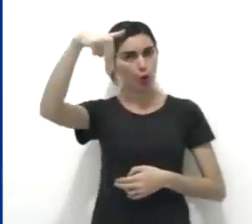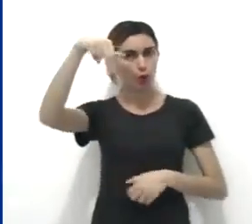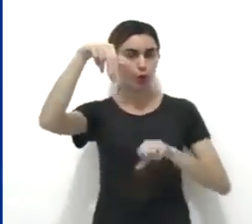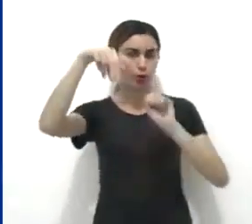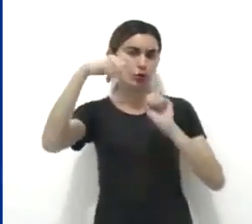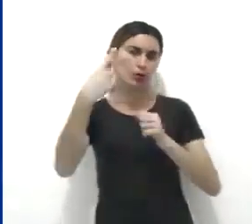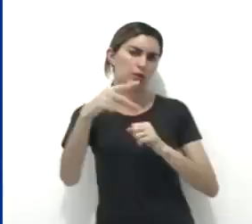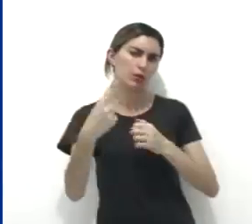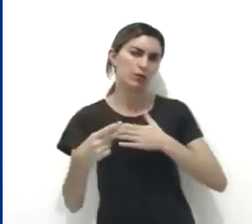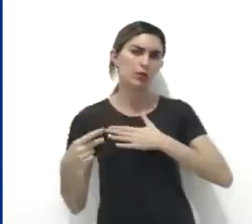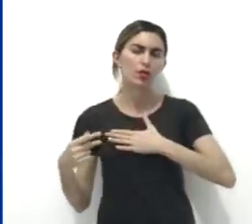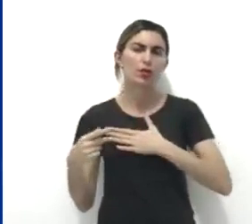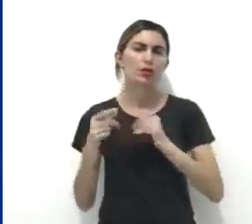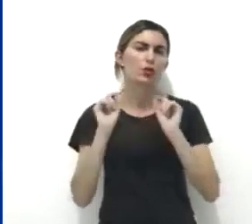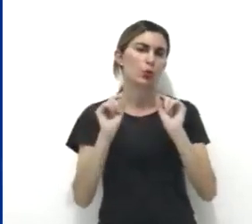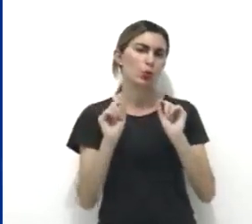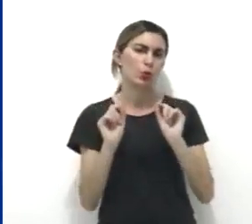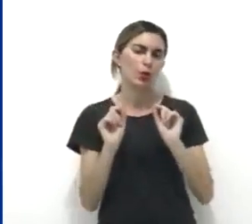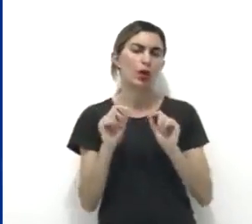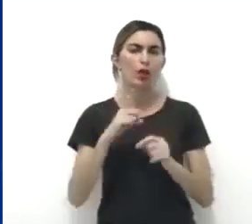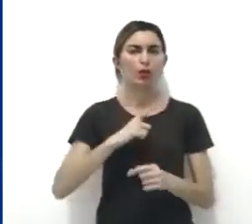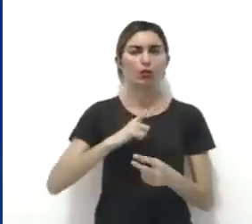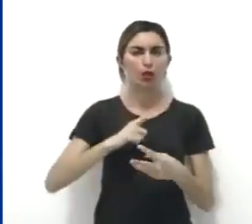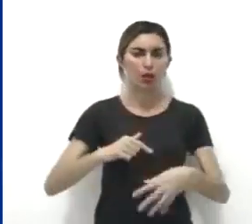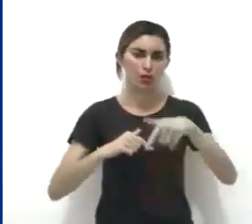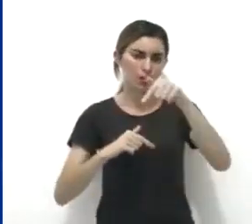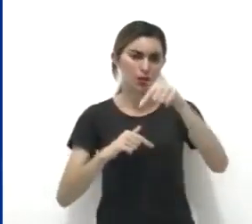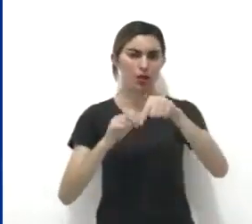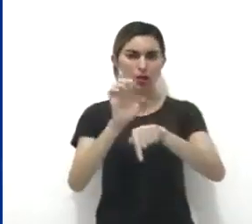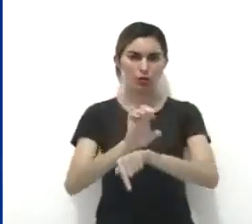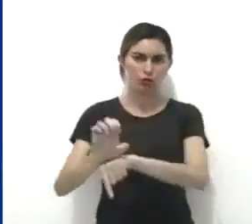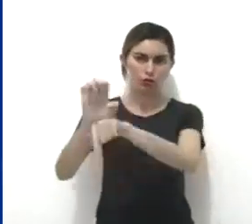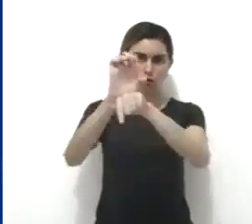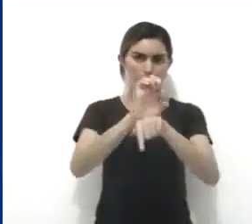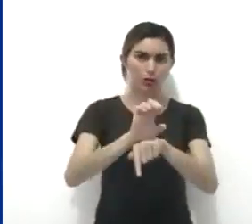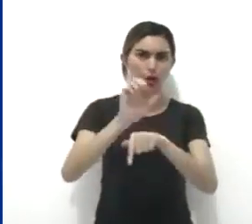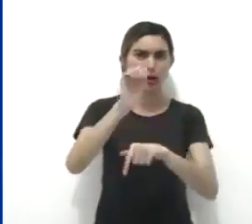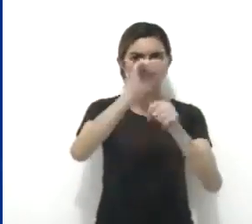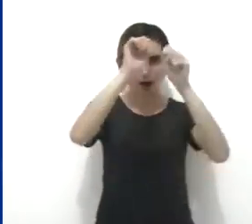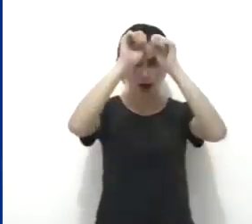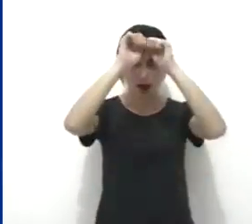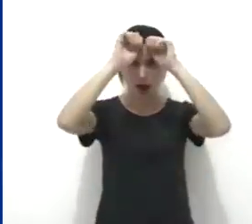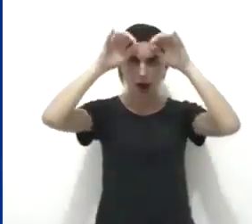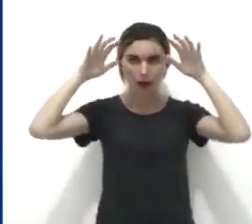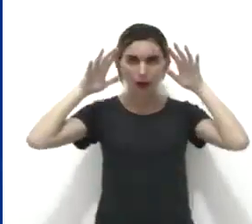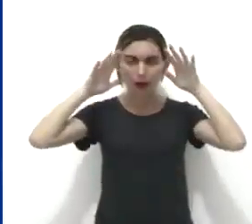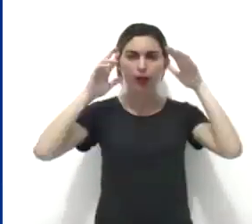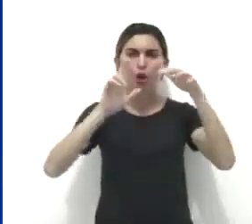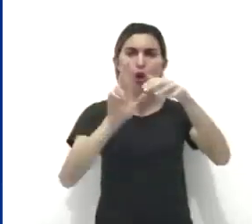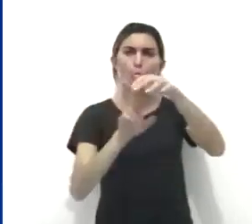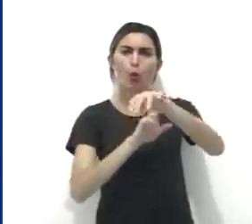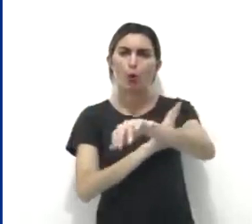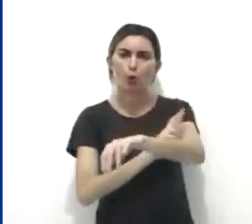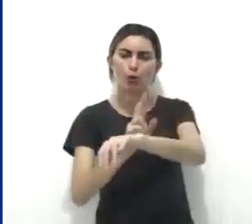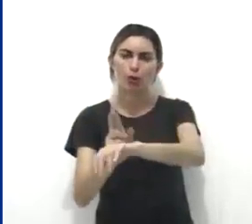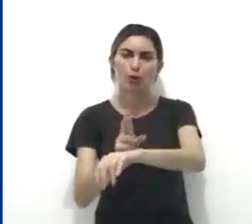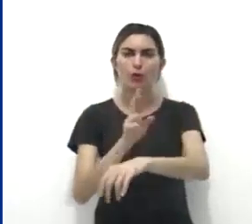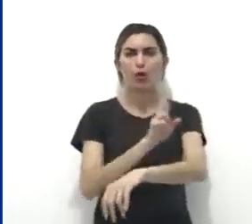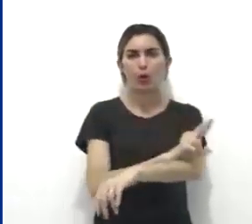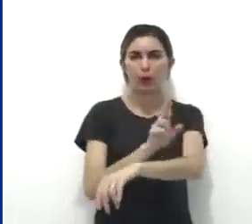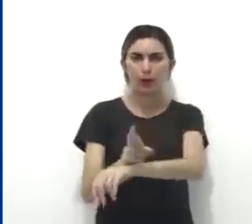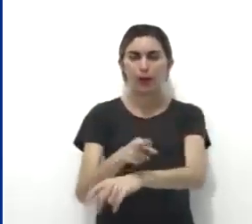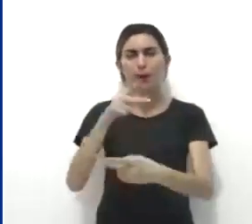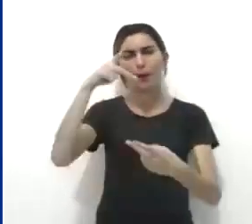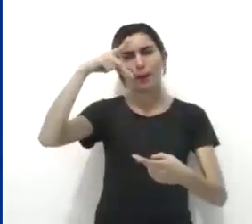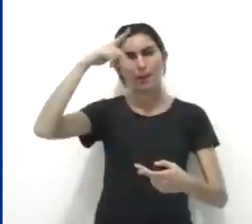Norte e suas danças. Na região Norte temos 7 estados, são eles: Acre, Rondônia, Amazonas,